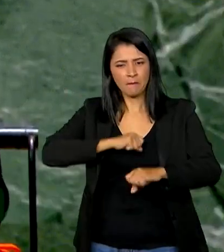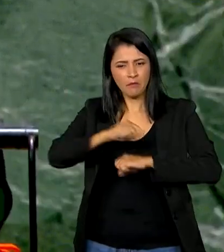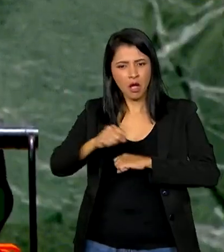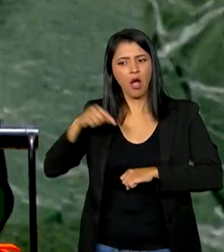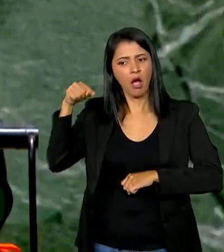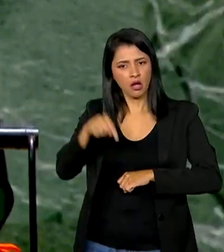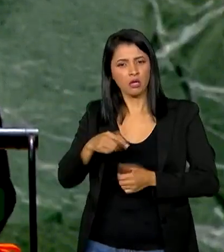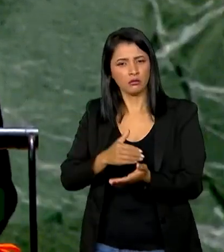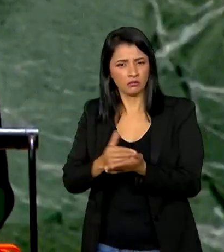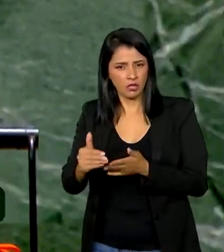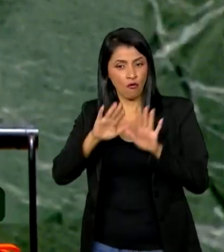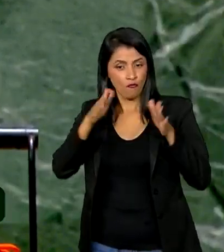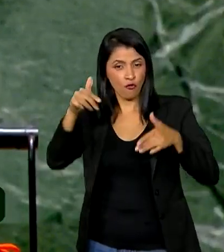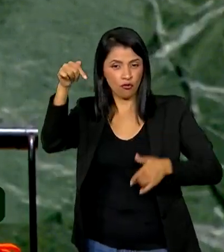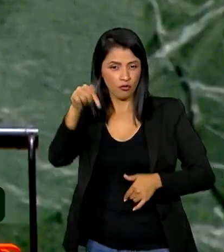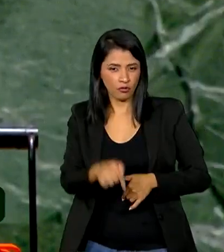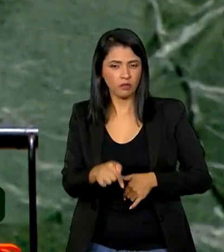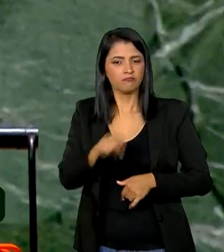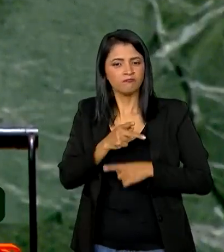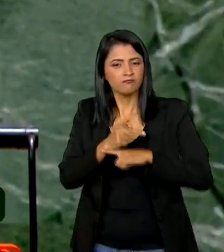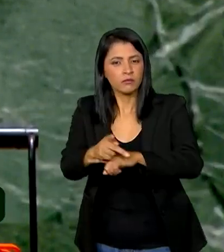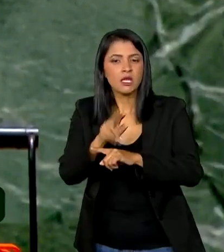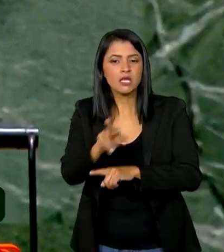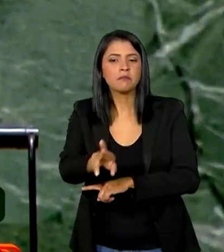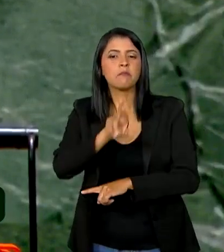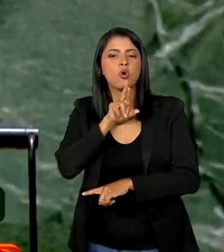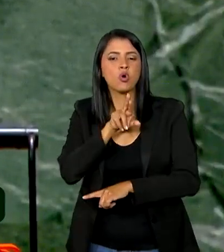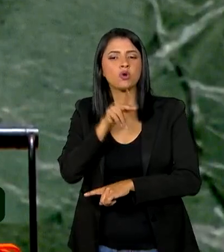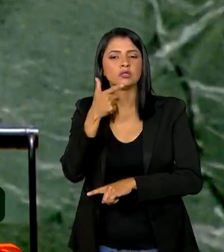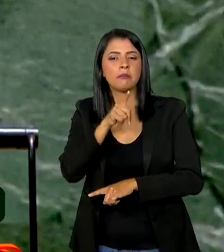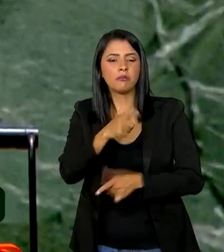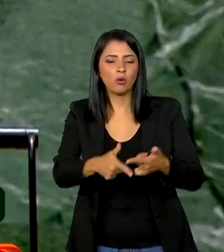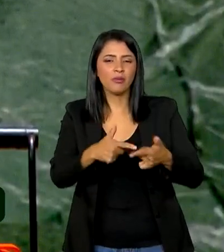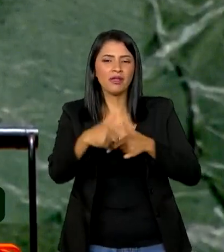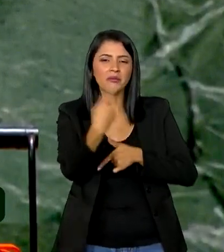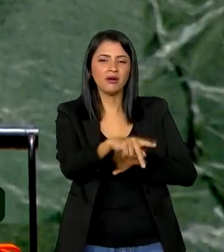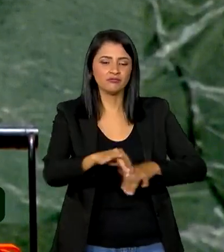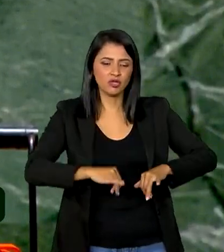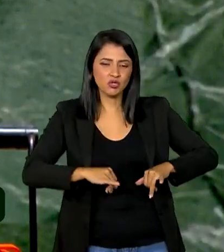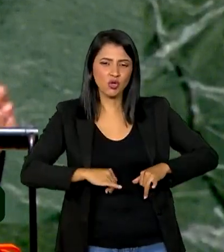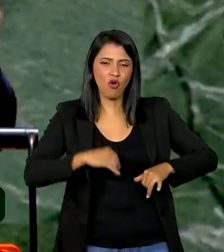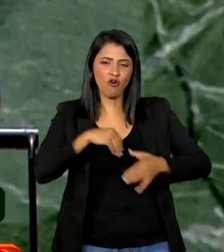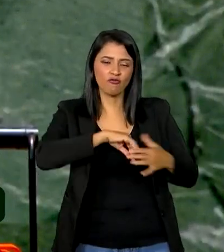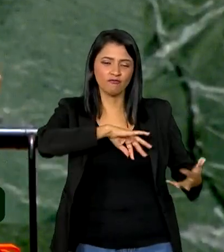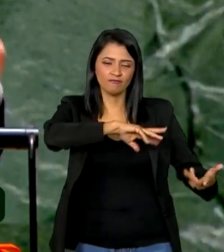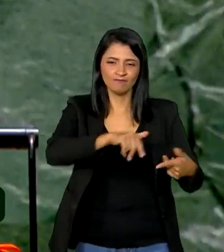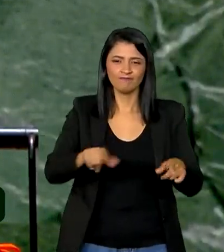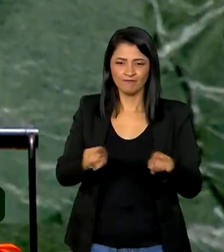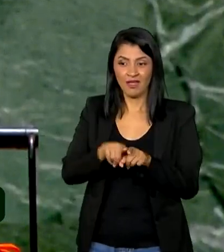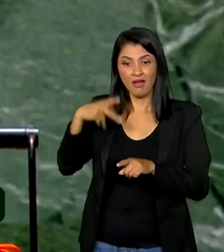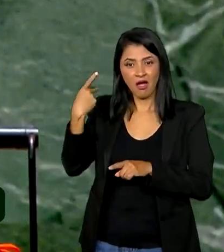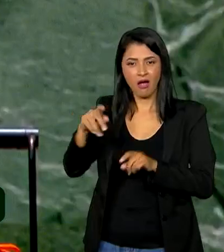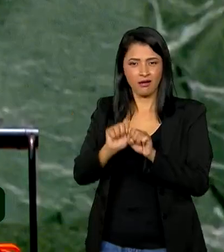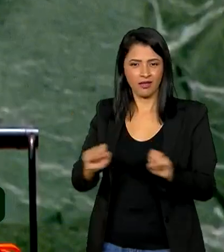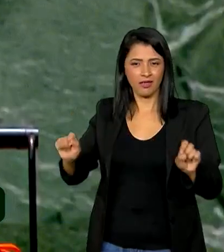sobre a complexidade de uma reforma como essa, que enfrentará interesses cristalizados de manutenção do status